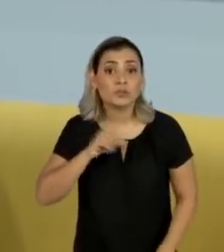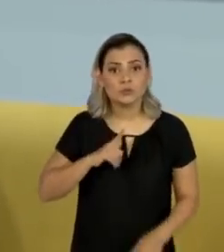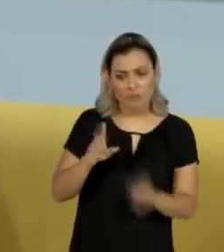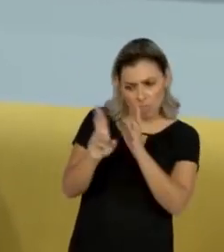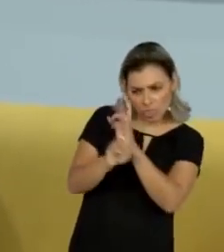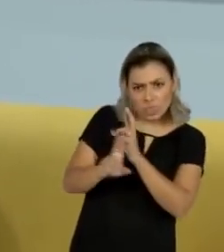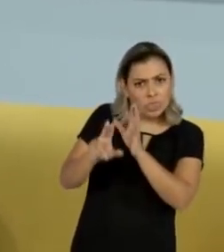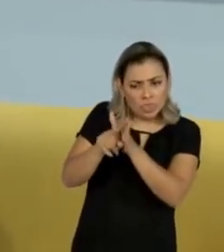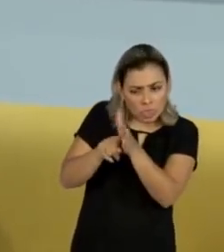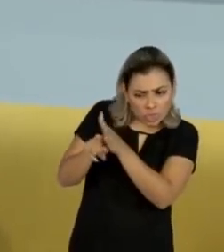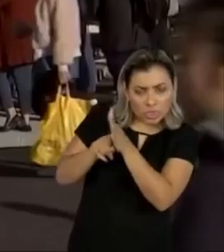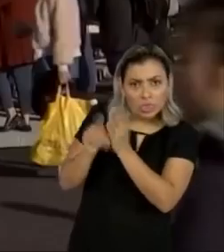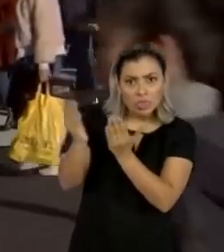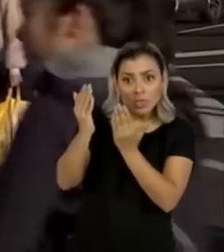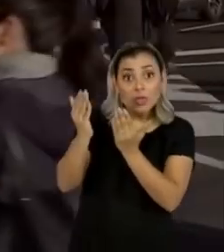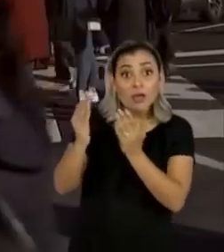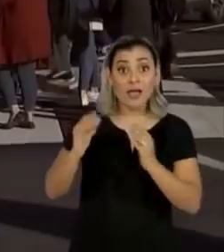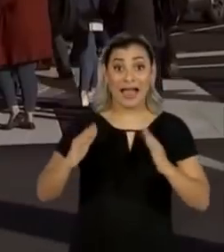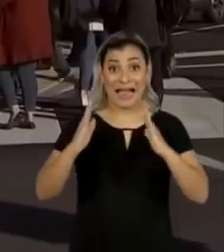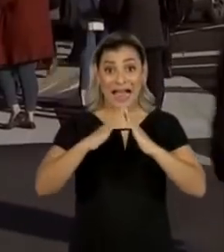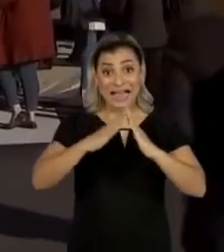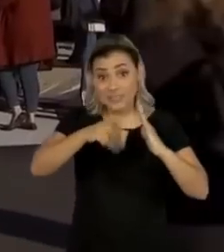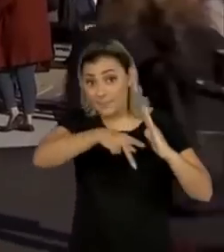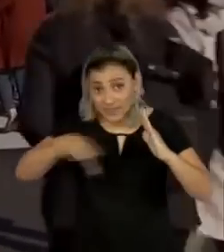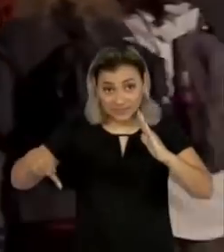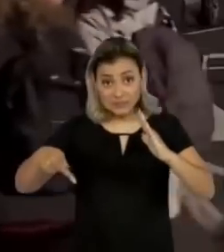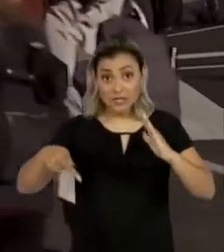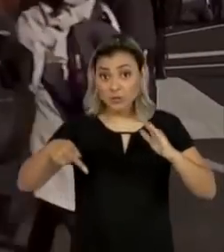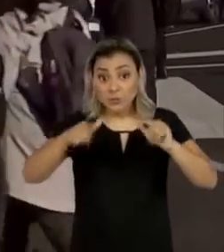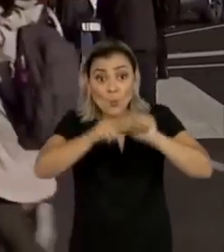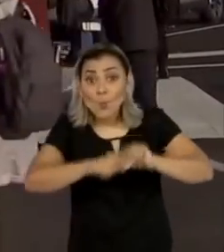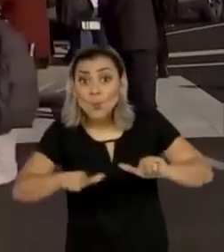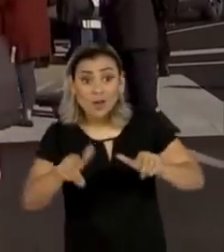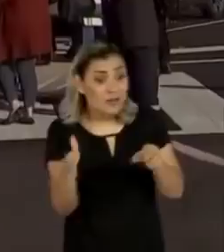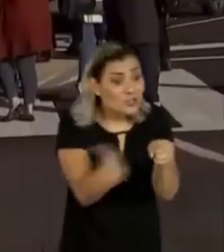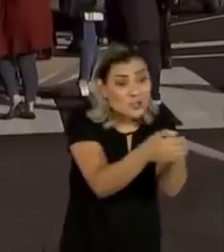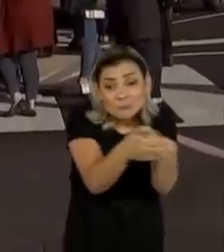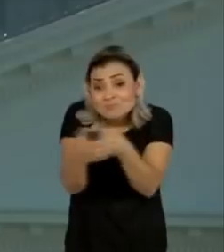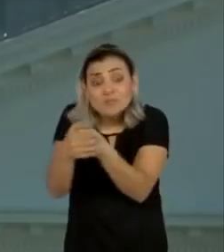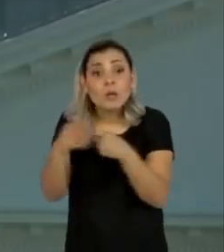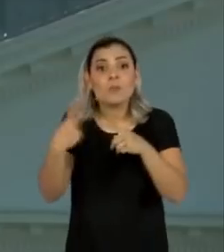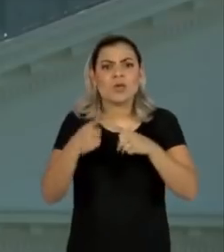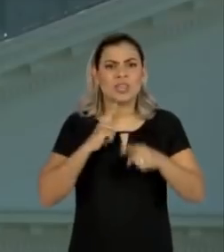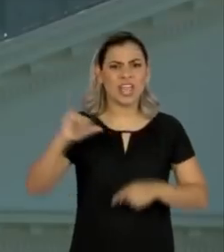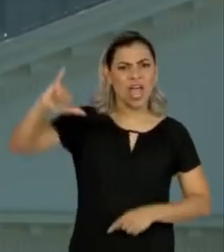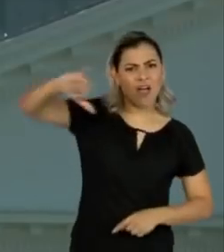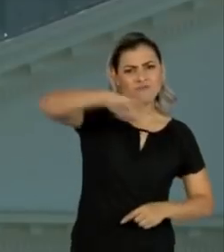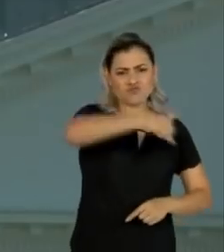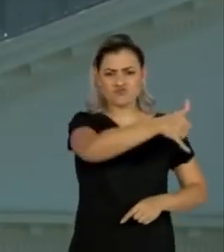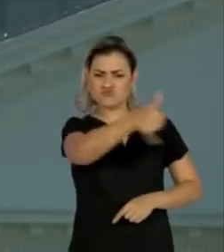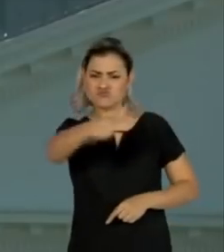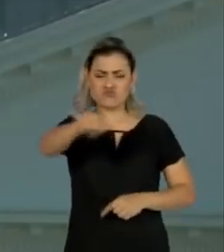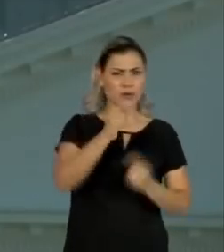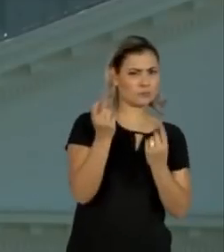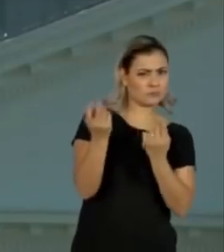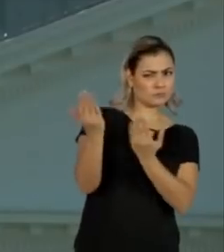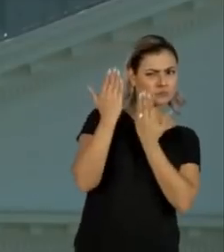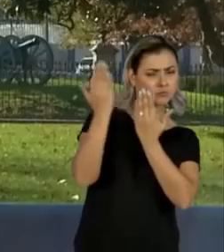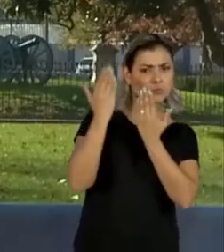secreto esvazia a Casa Branca depois de avião não identificado sobrevoar a área e não responder aos